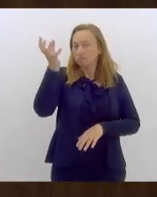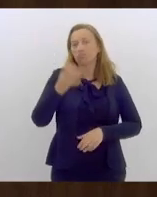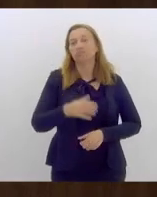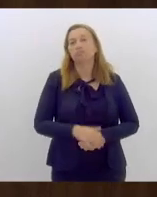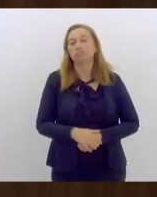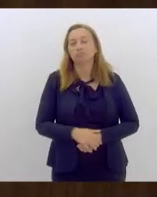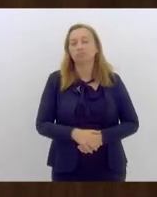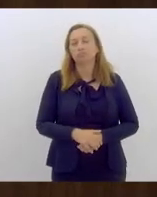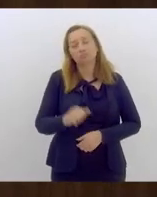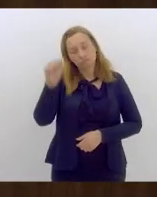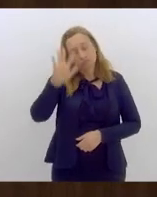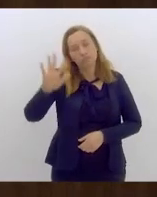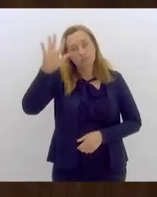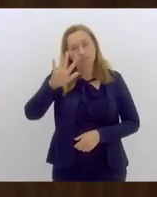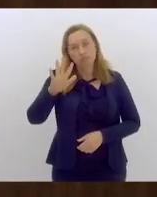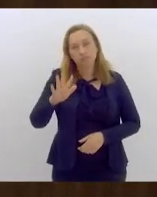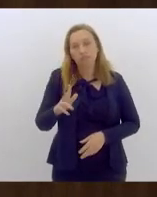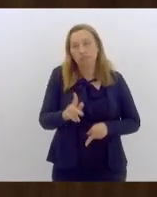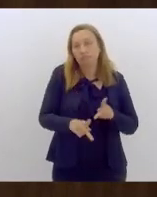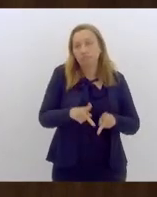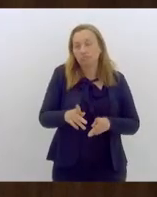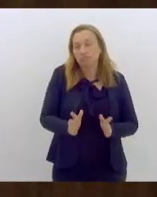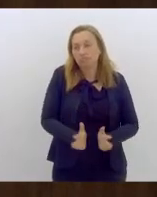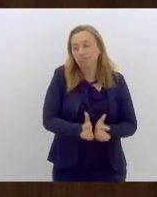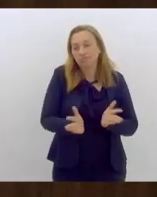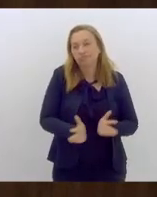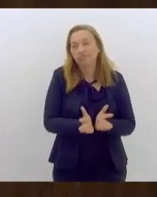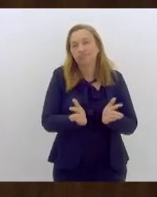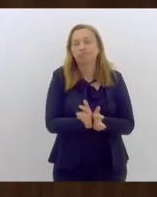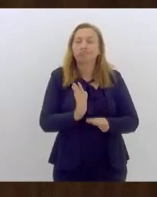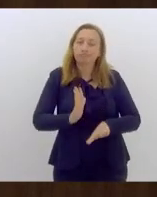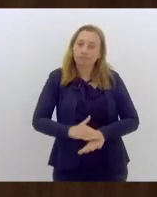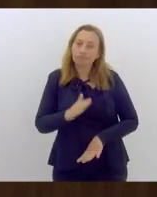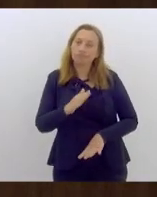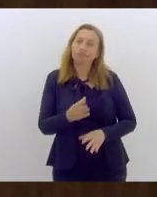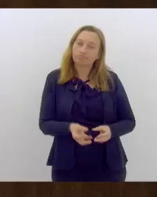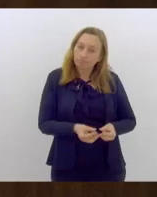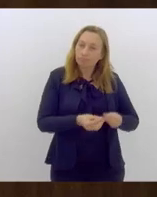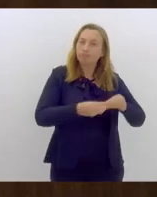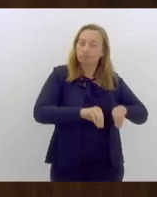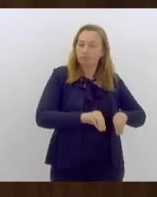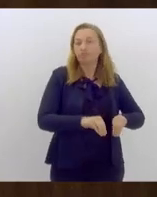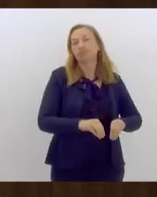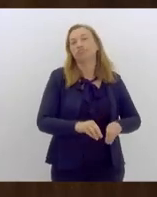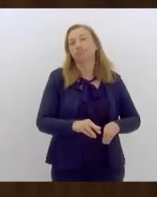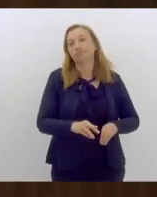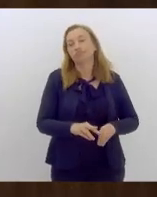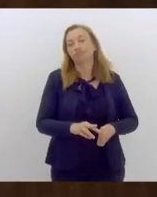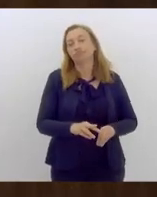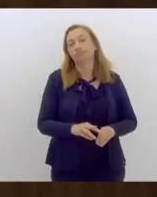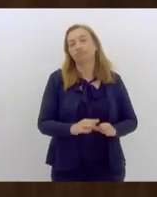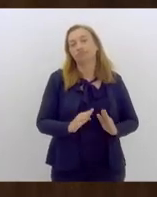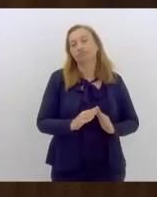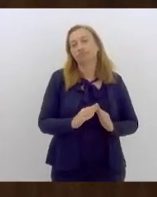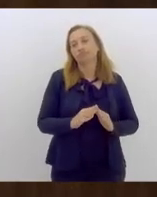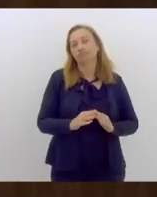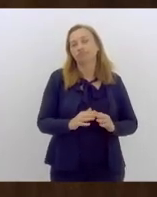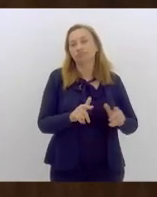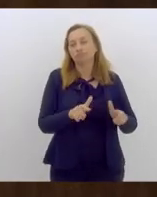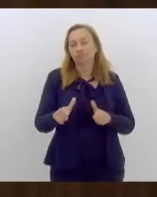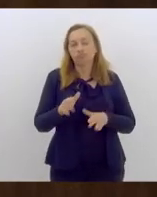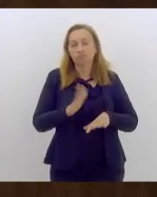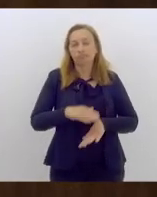acontecem, em geral, são populações mais vulneráveis as mais afetadas, que são aquelas que moram em localidades